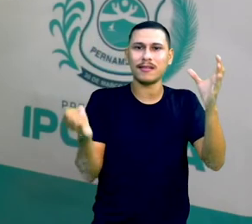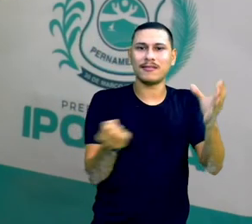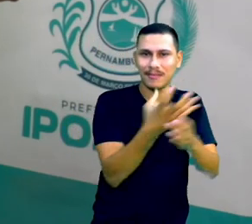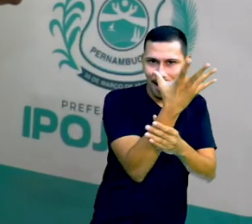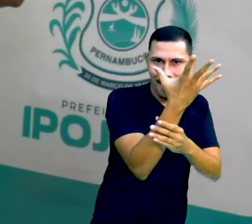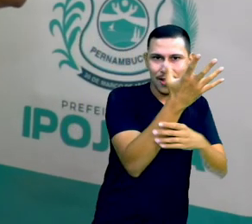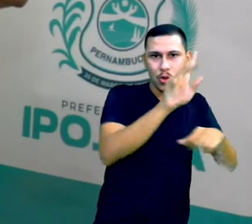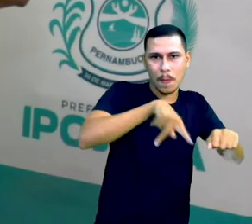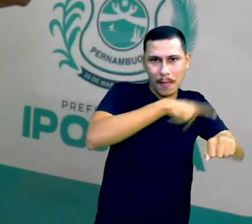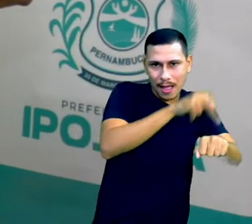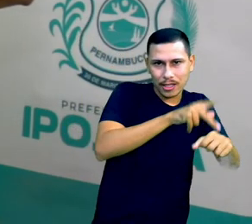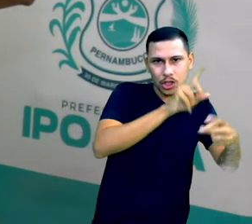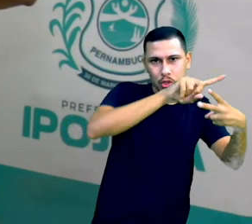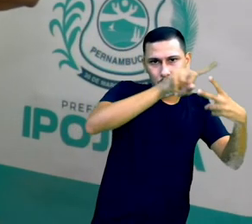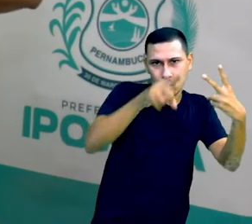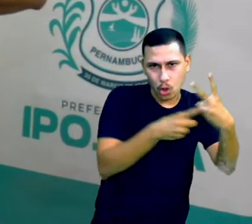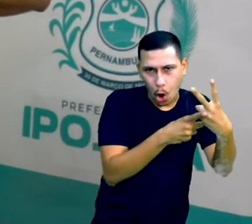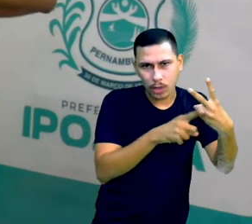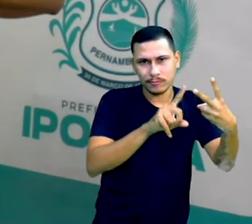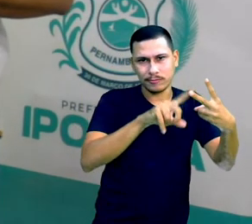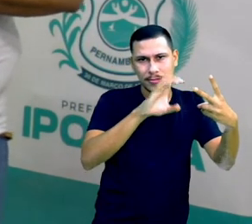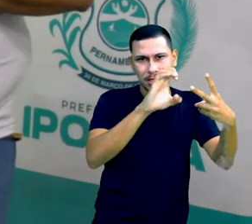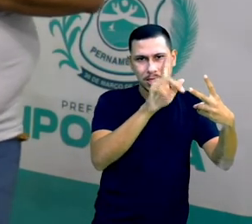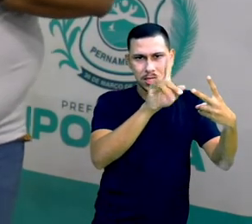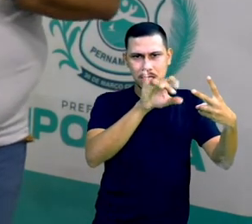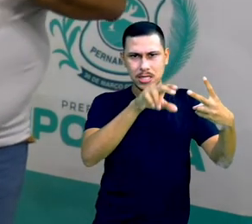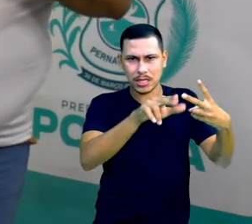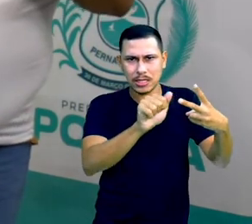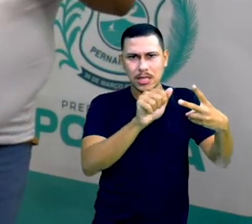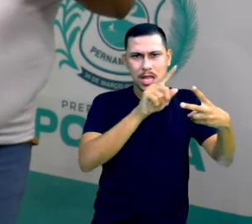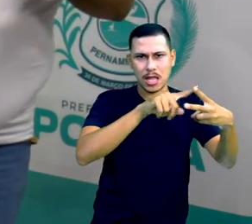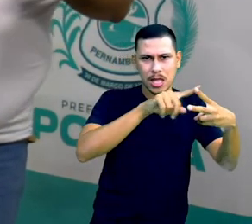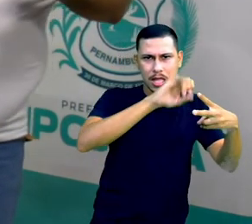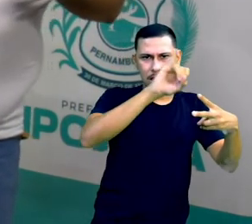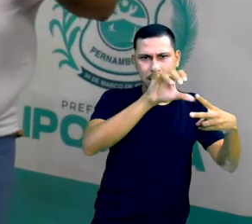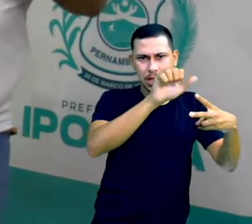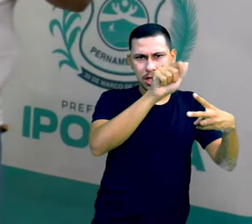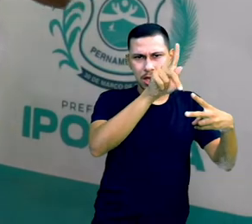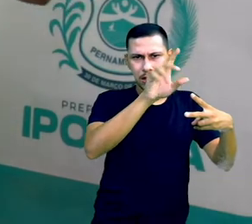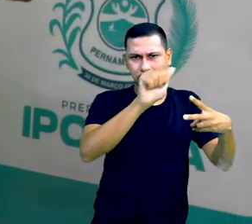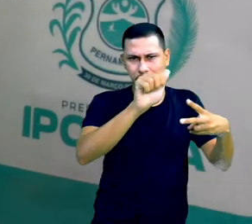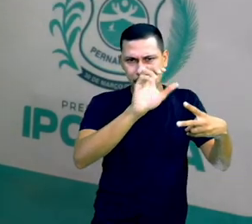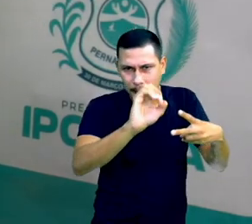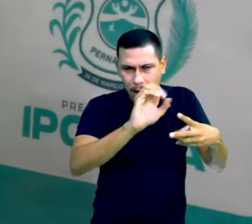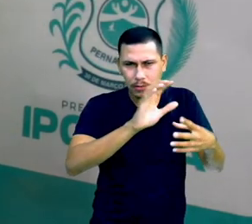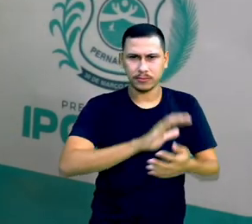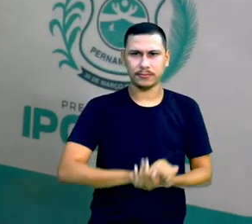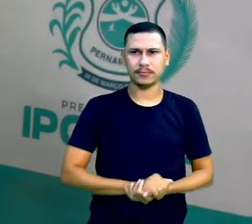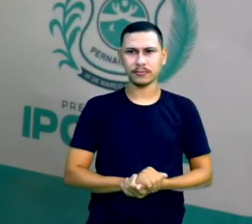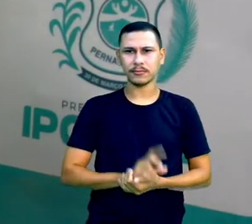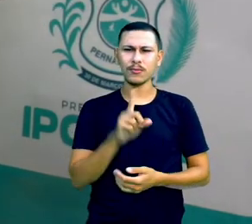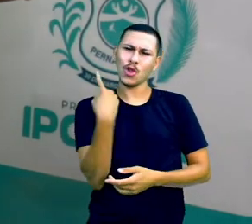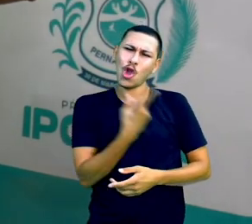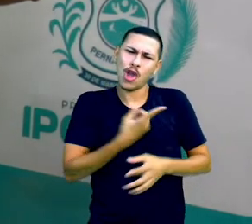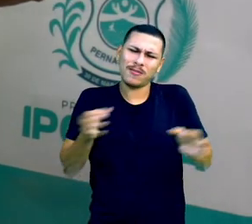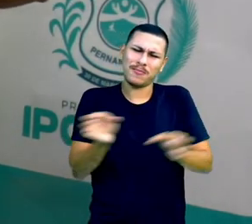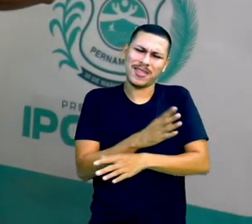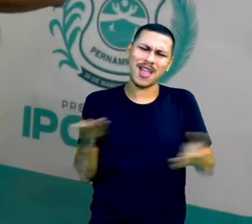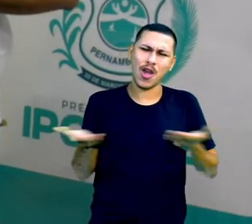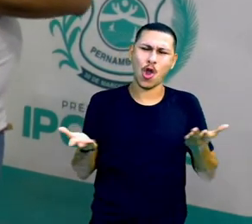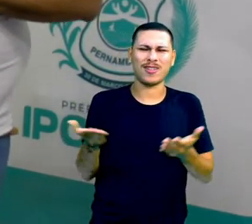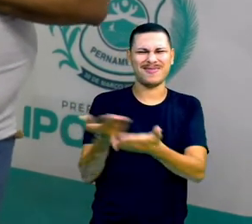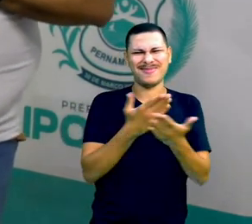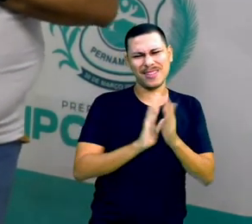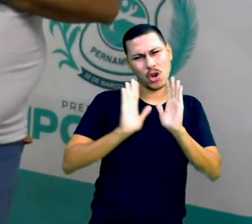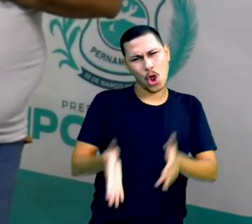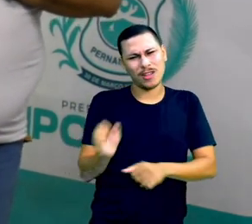China, Japão, certo? Bem, pessoal, com isso a gente encerra a nossa aula de